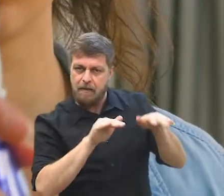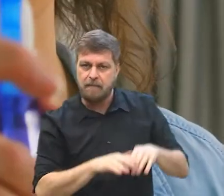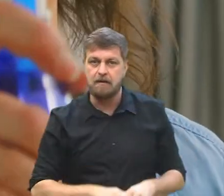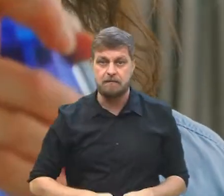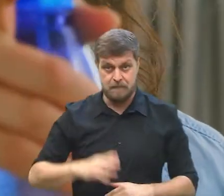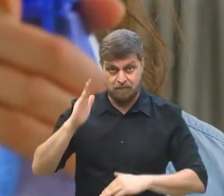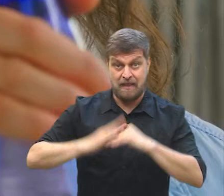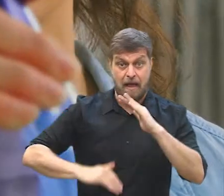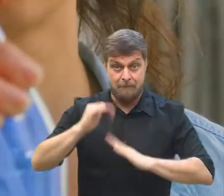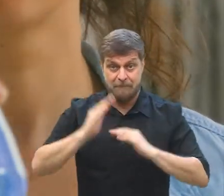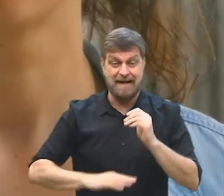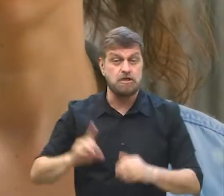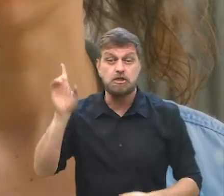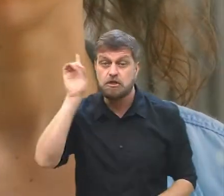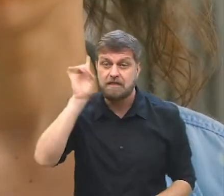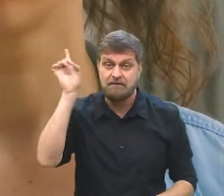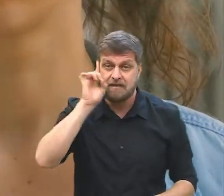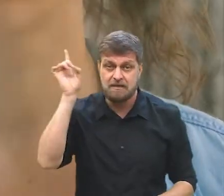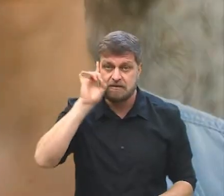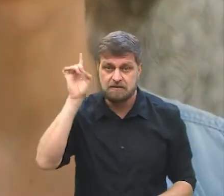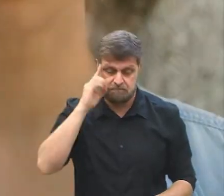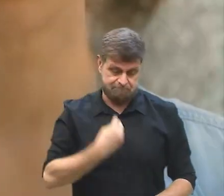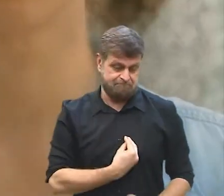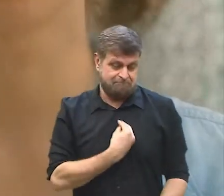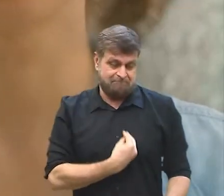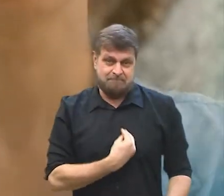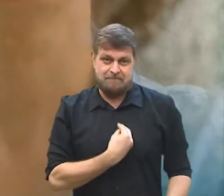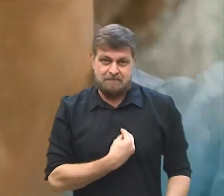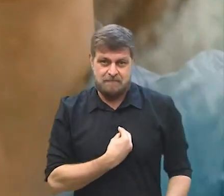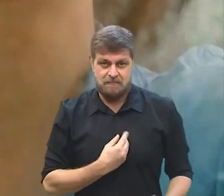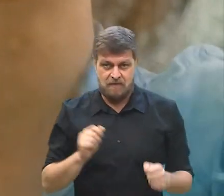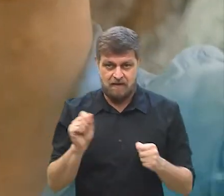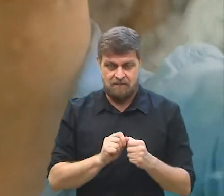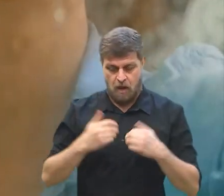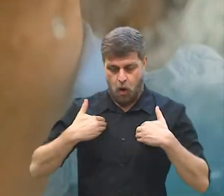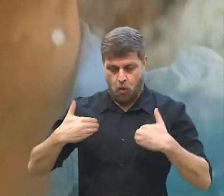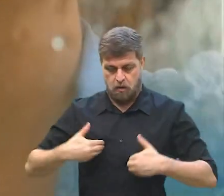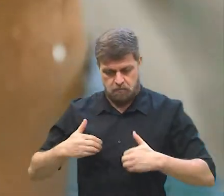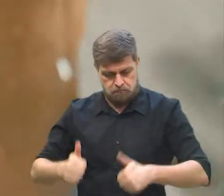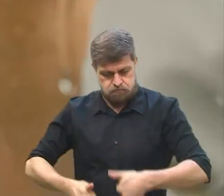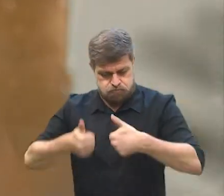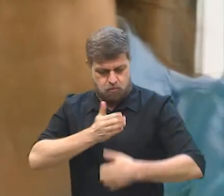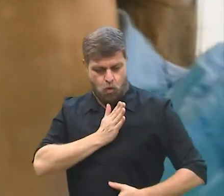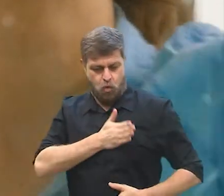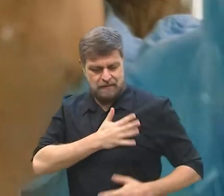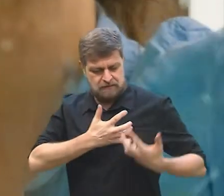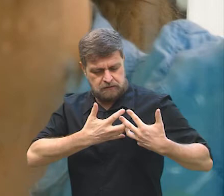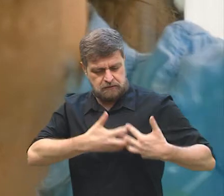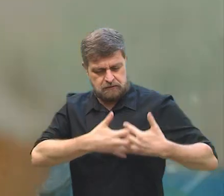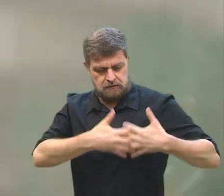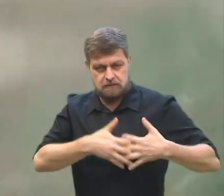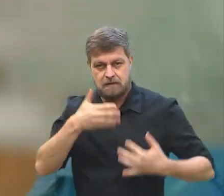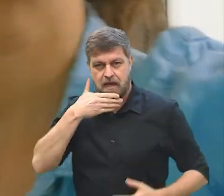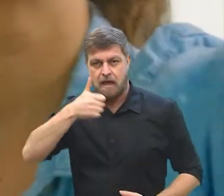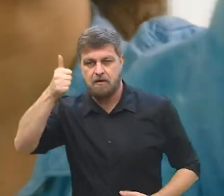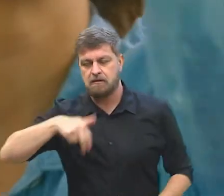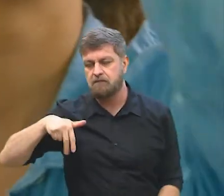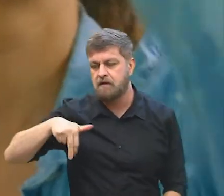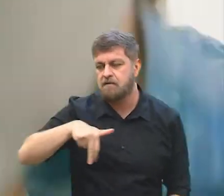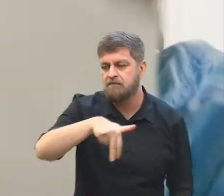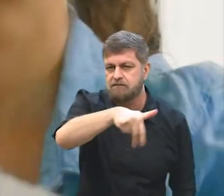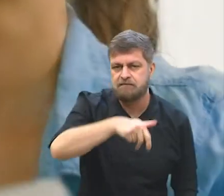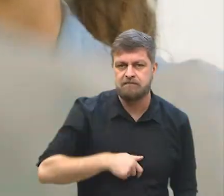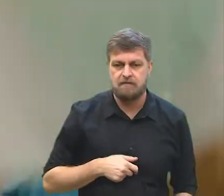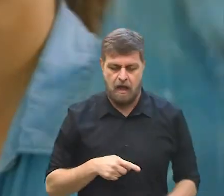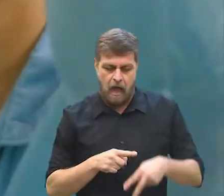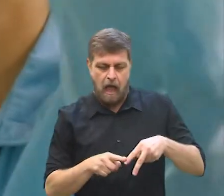uma atividade, chama atividade da vida diária, que dá condição física e cardiovascular melhor do que ficar caminhando, ficar com as